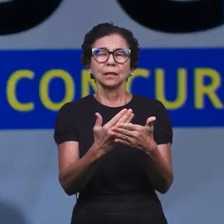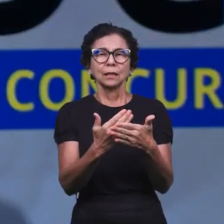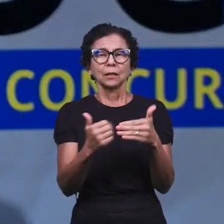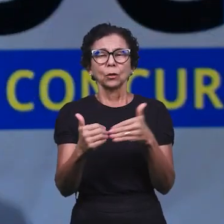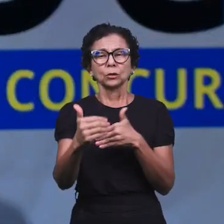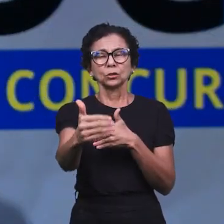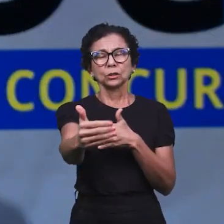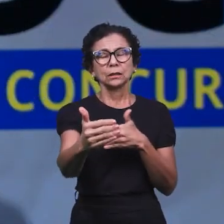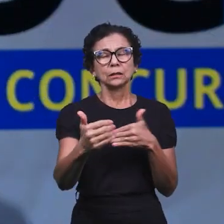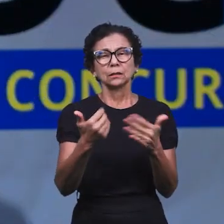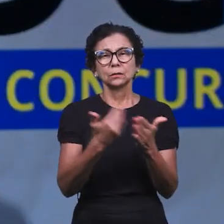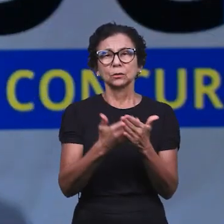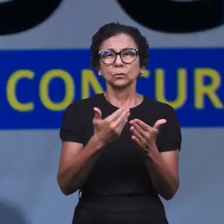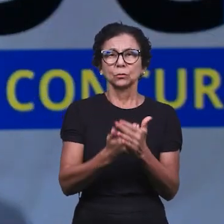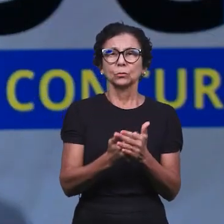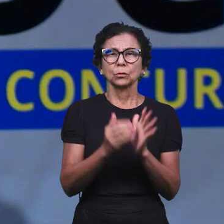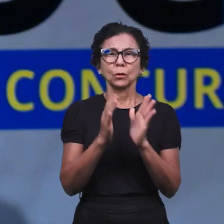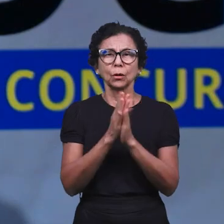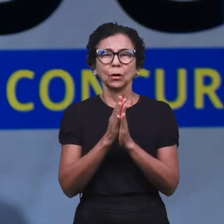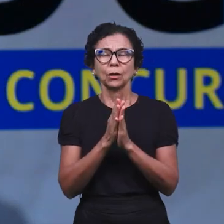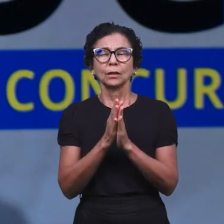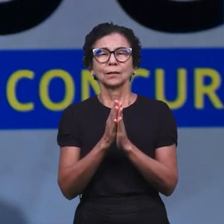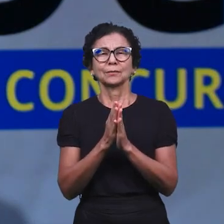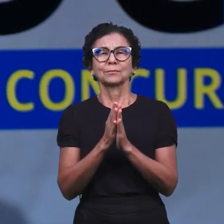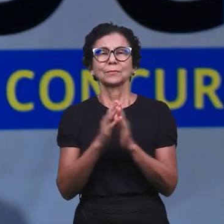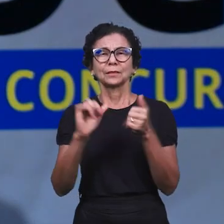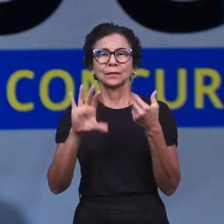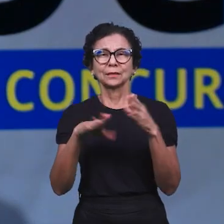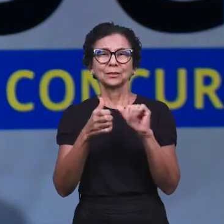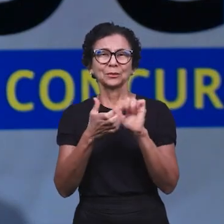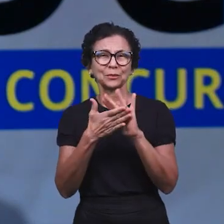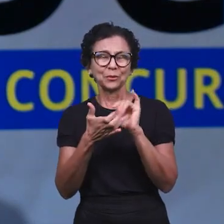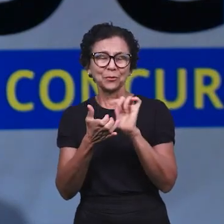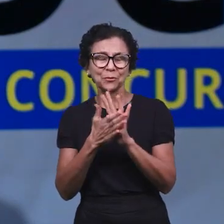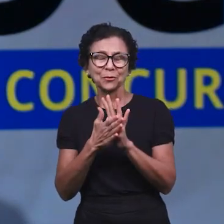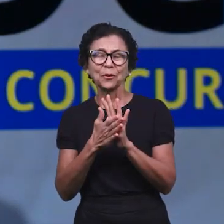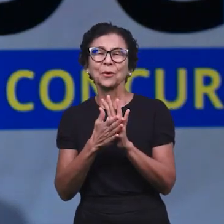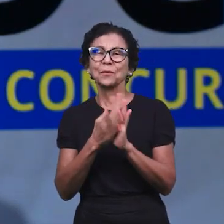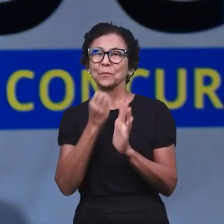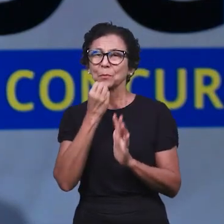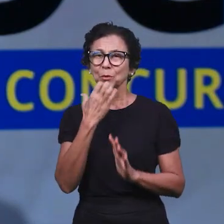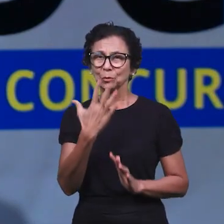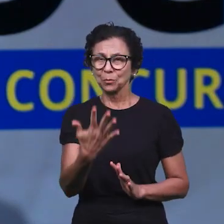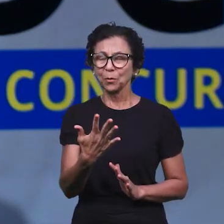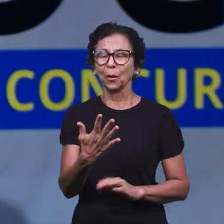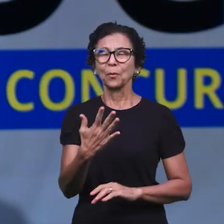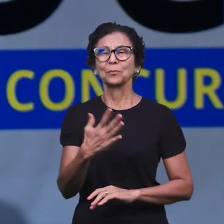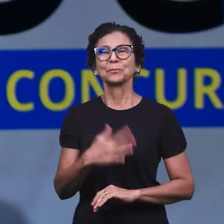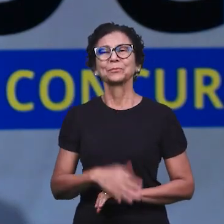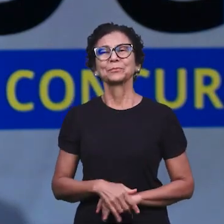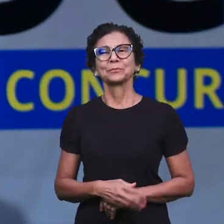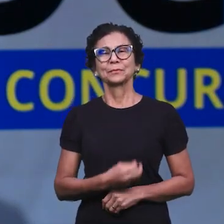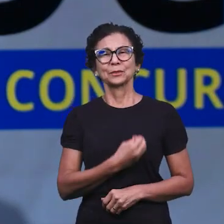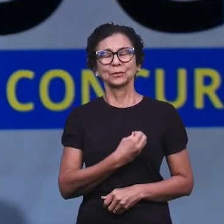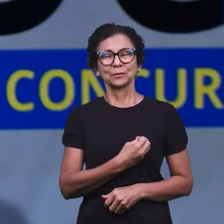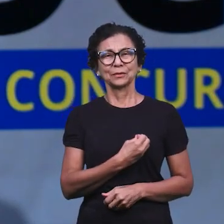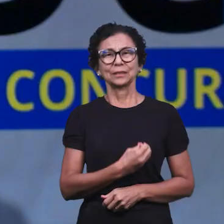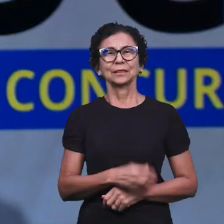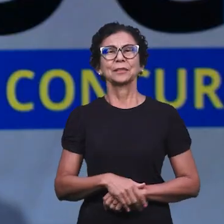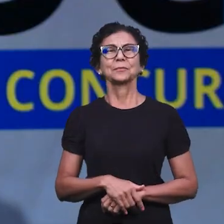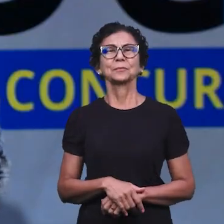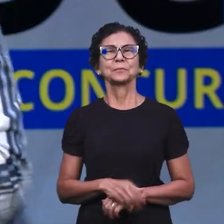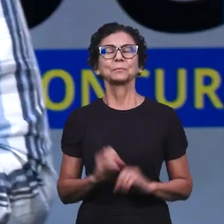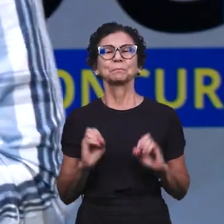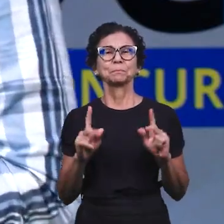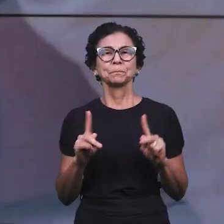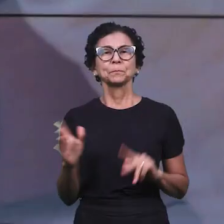período de oração, cante um louvor, que eu tenho certeza que isso também vai trazer um ganho direto na sua jornada de estudos, tudo